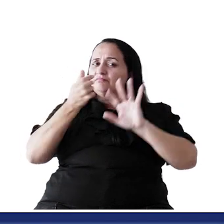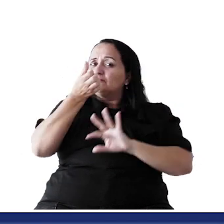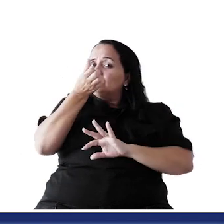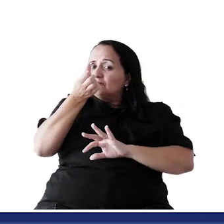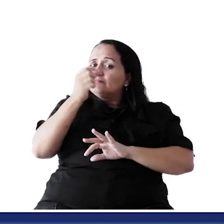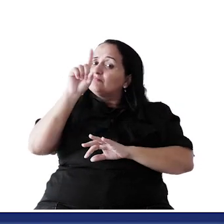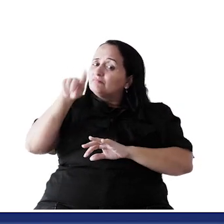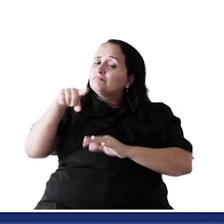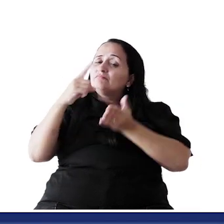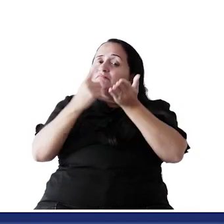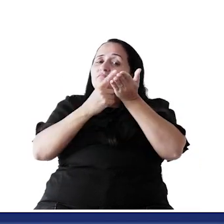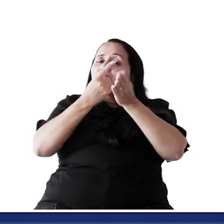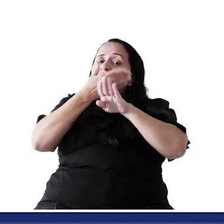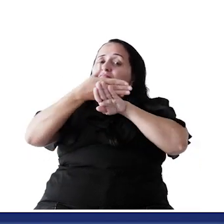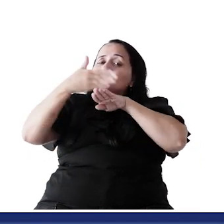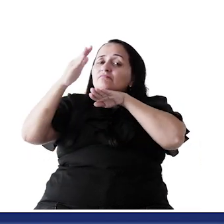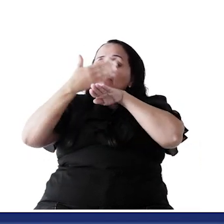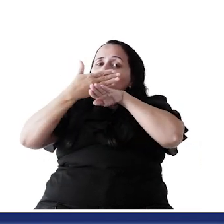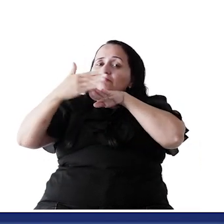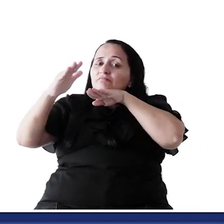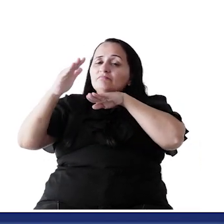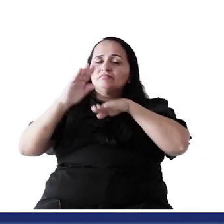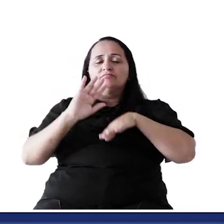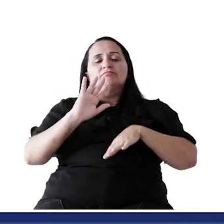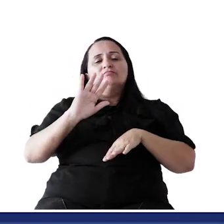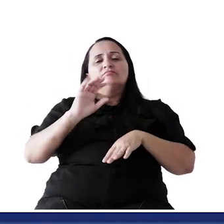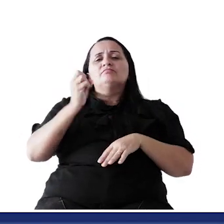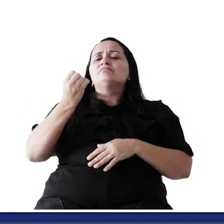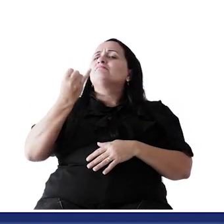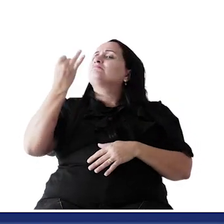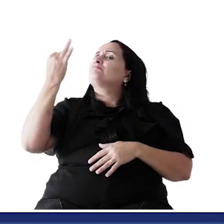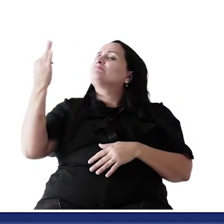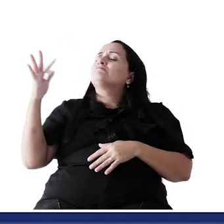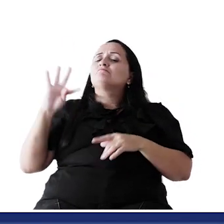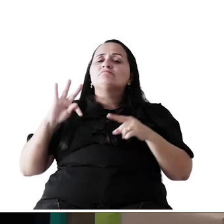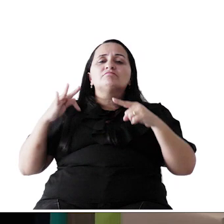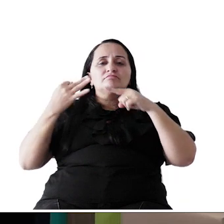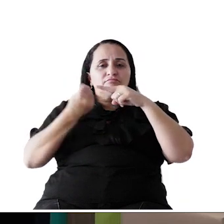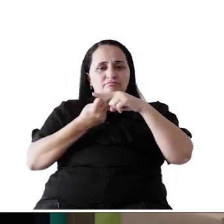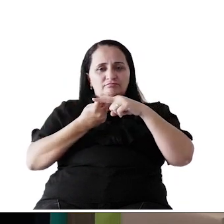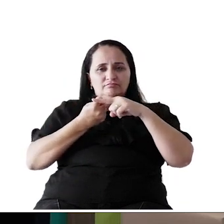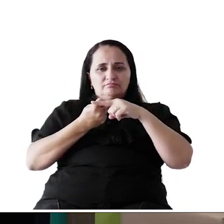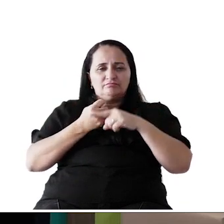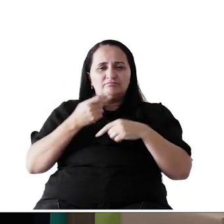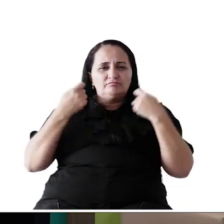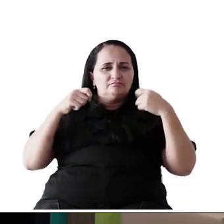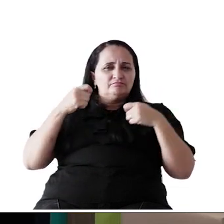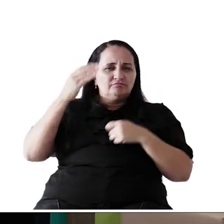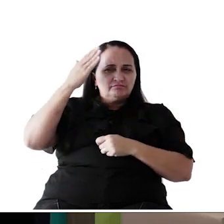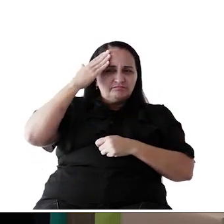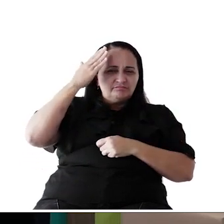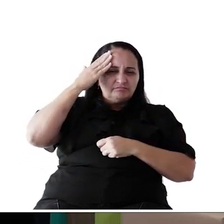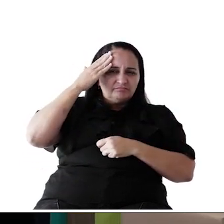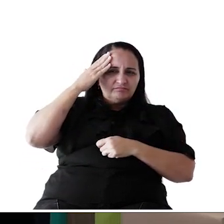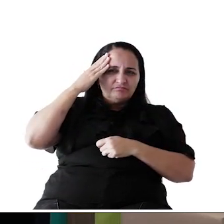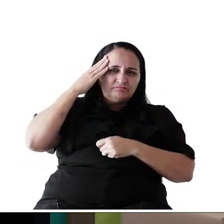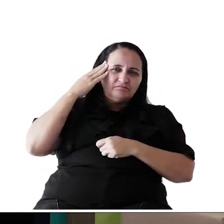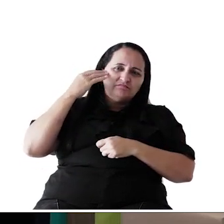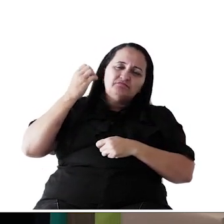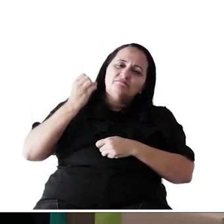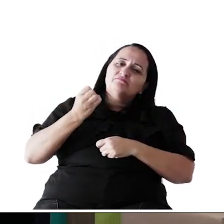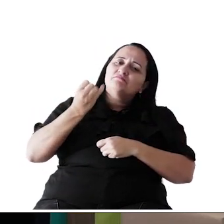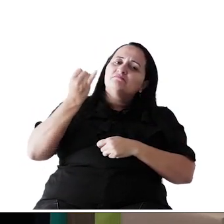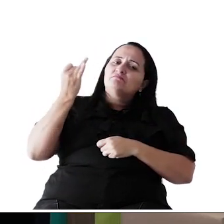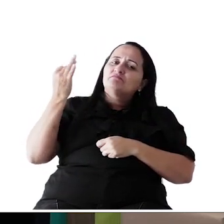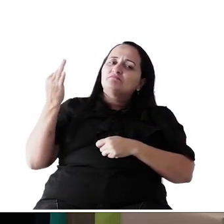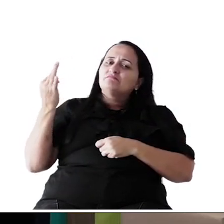representa a relação entre a quantidade de bolas brancas e a quantidade total é... Será que eu preciso saber identificar quais são